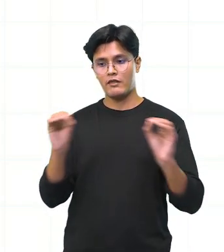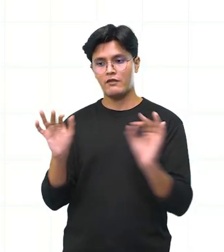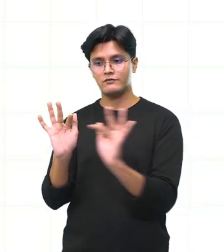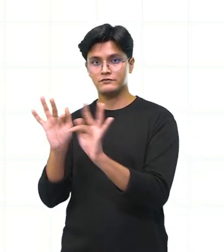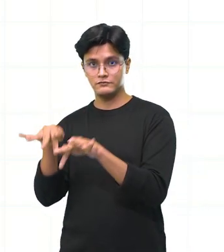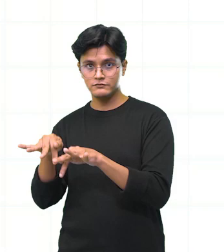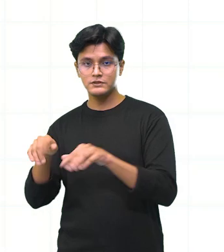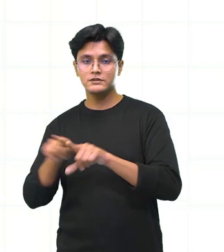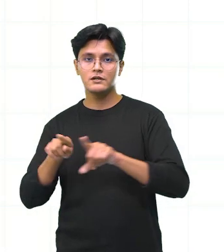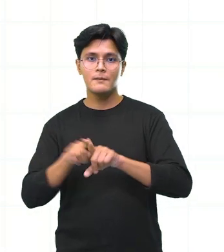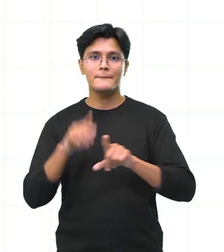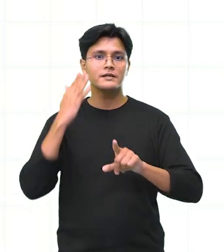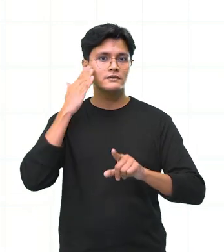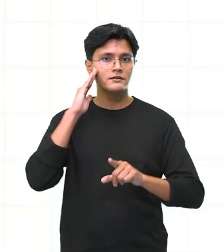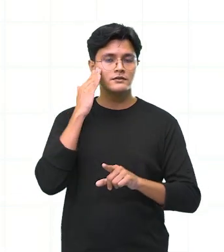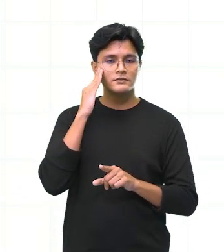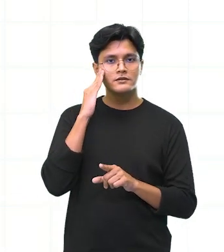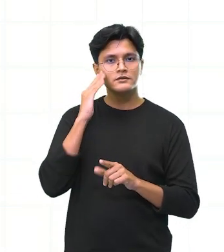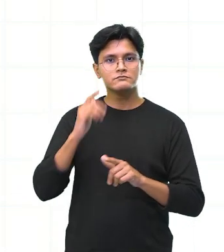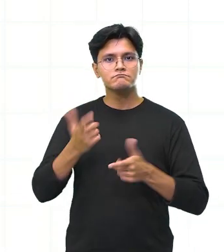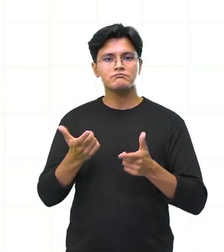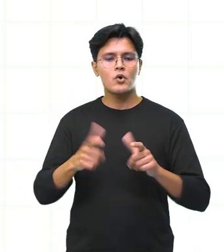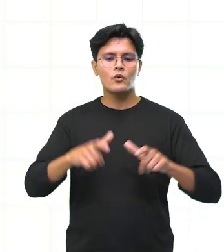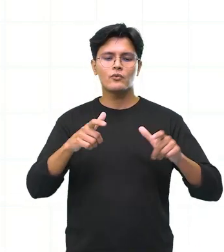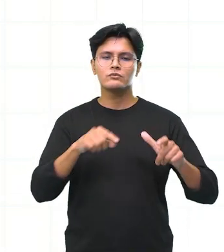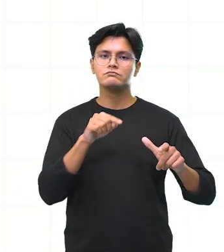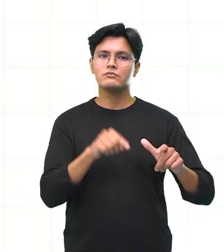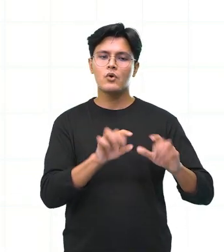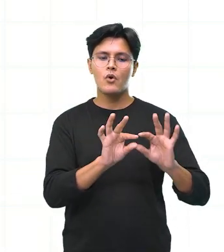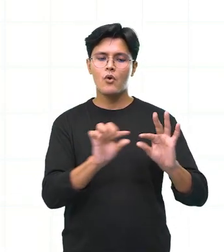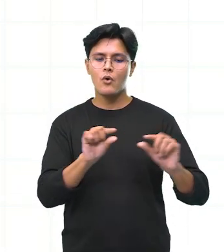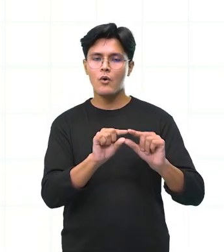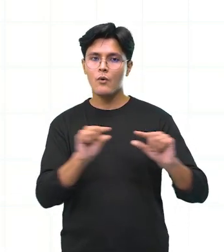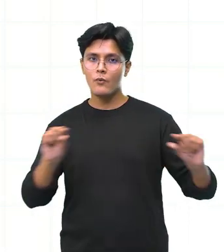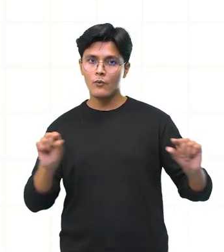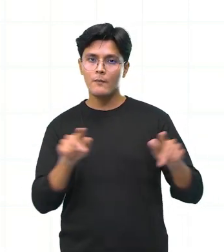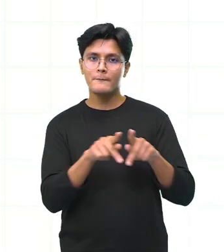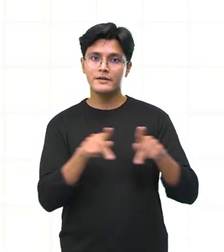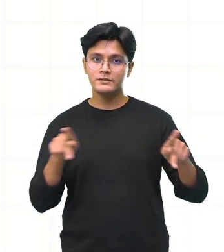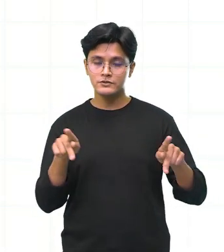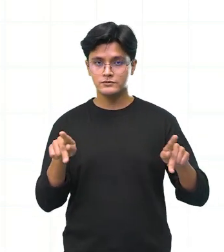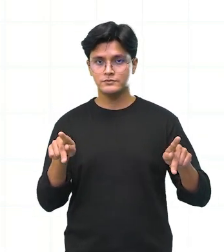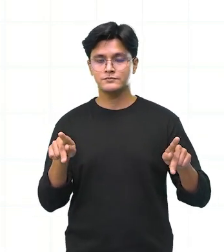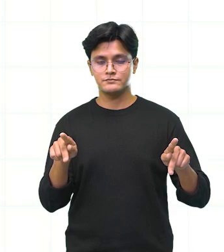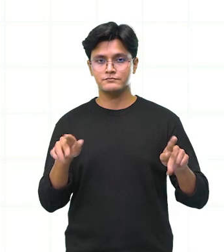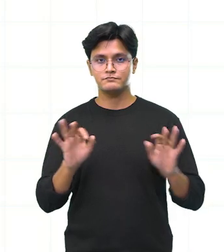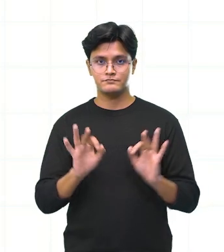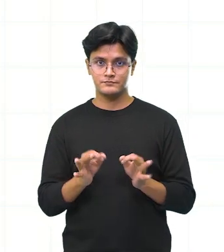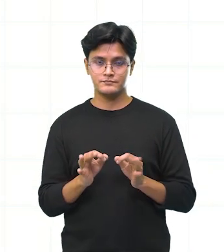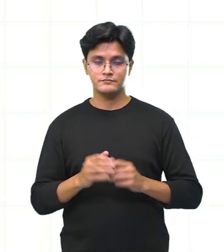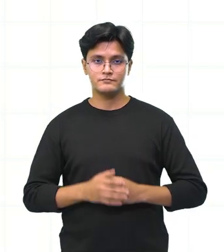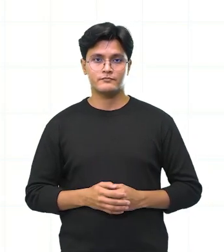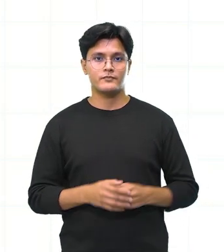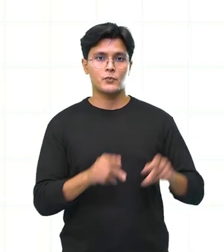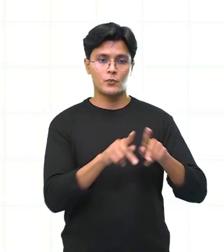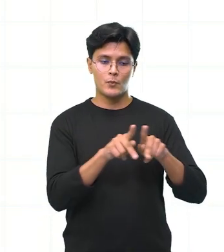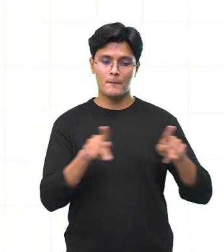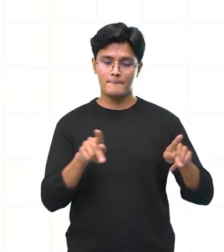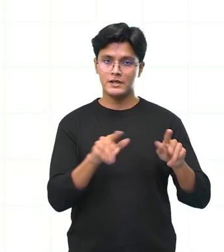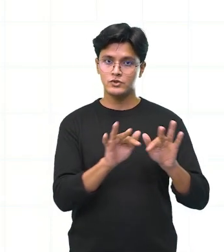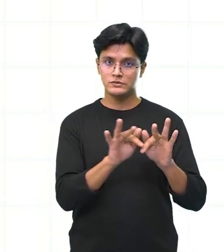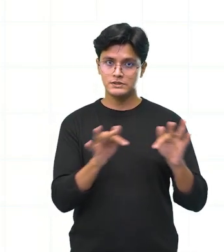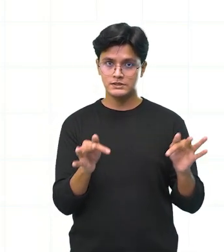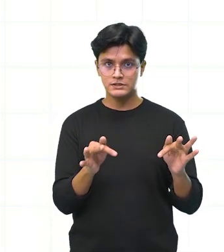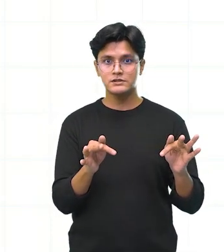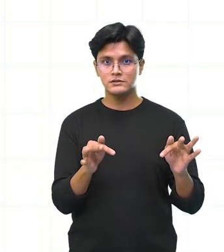entender onde está o período, tá bom? No período simples, né, o ponto de